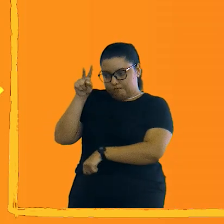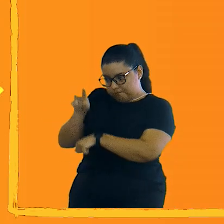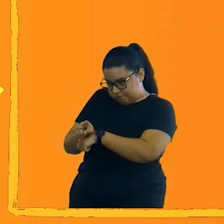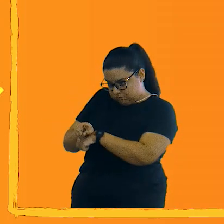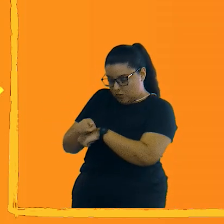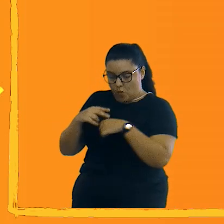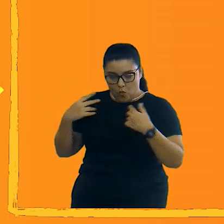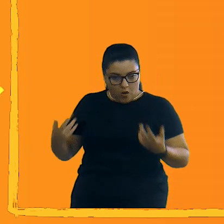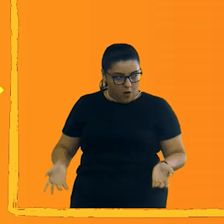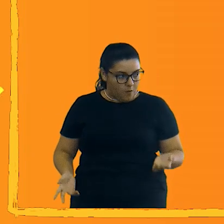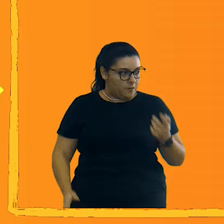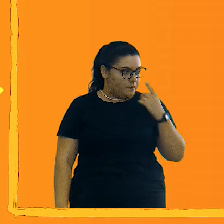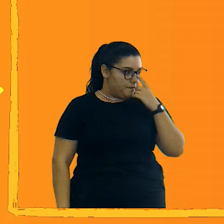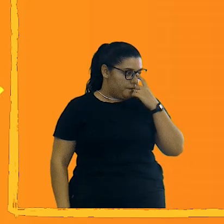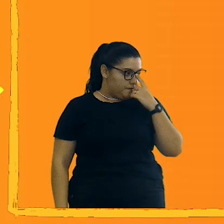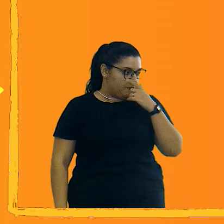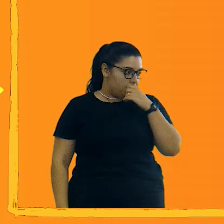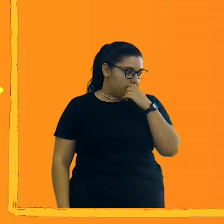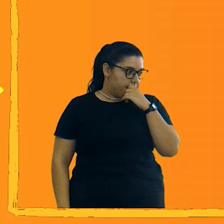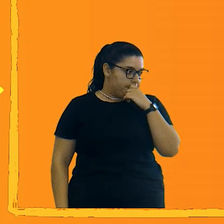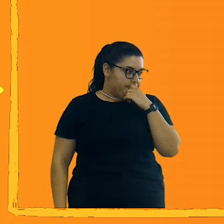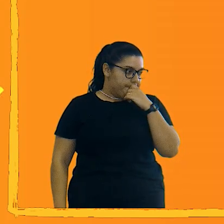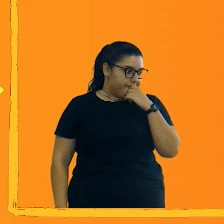é E aí